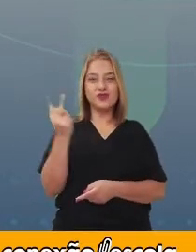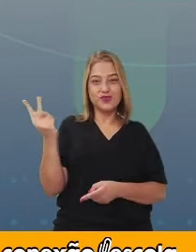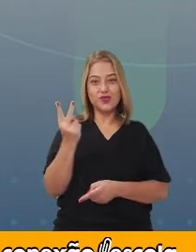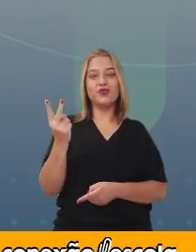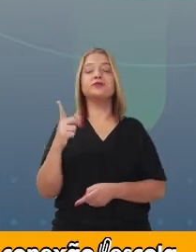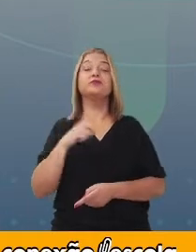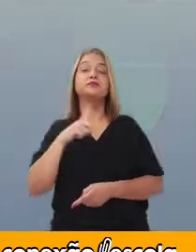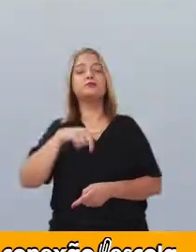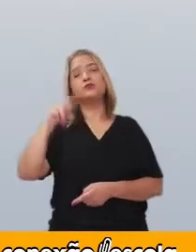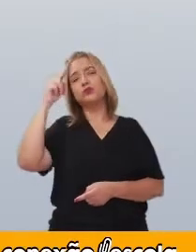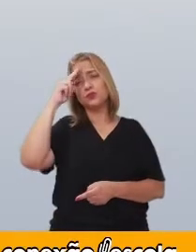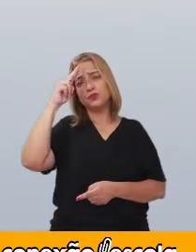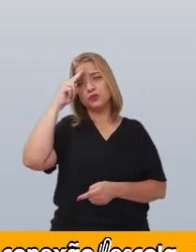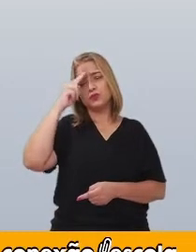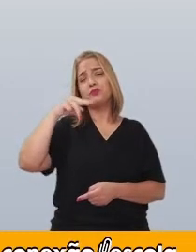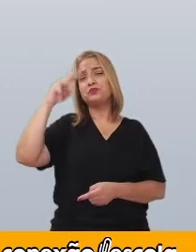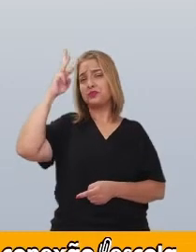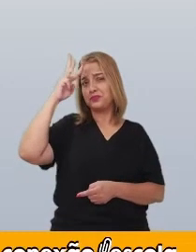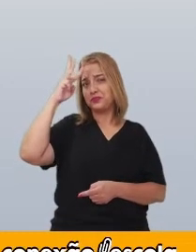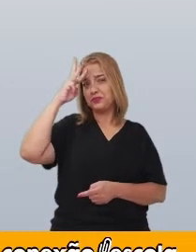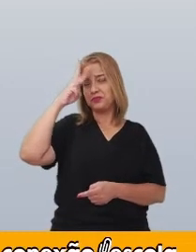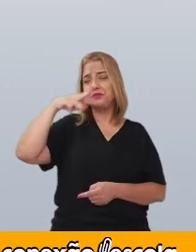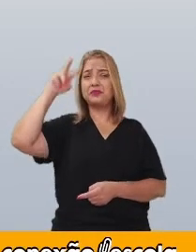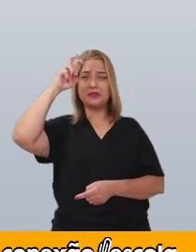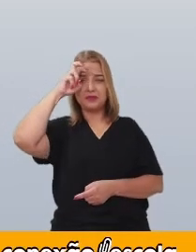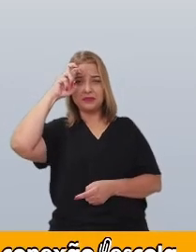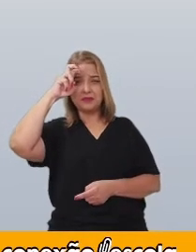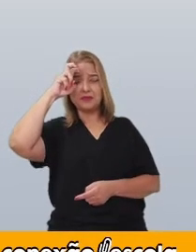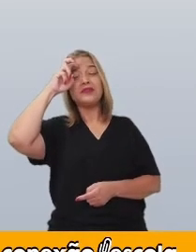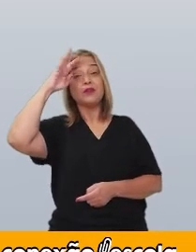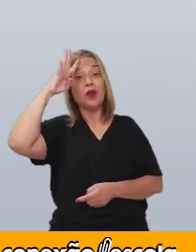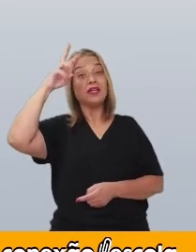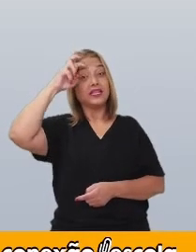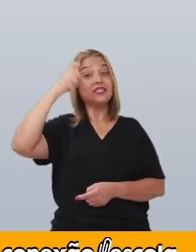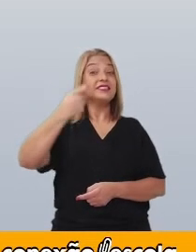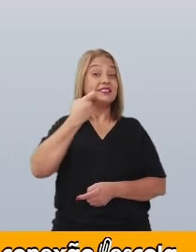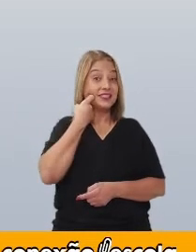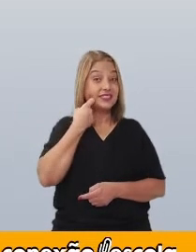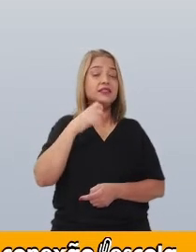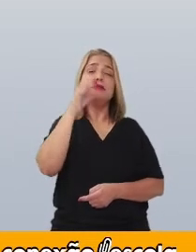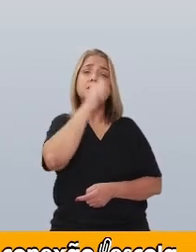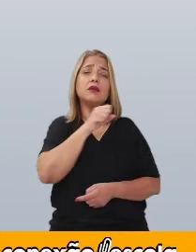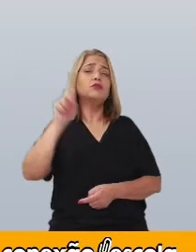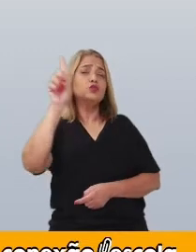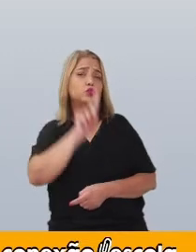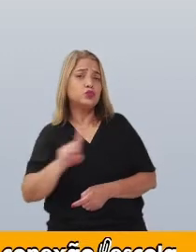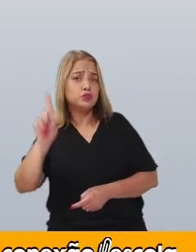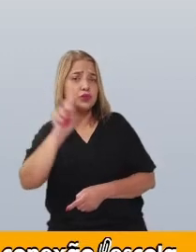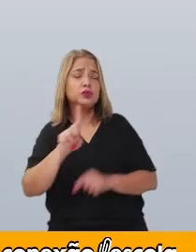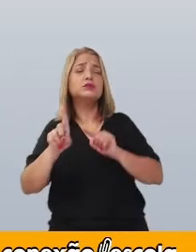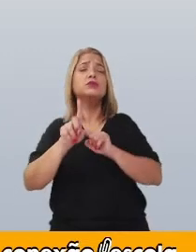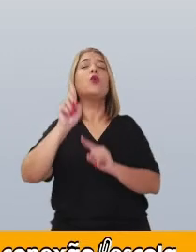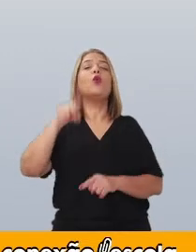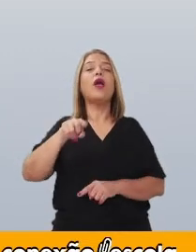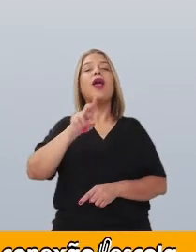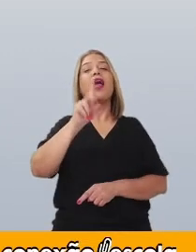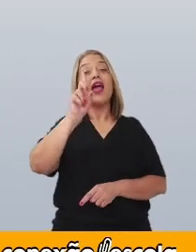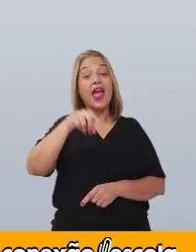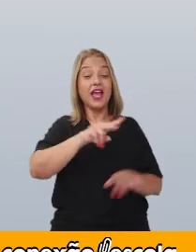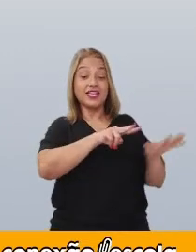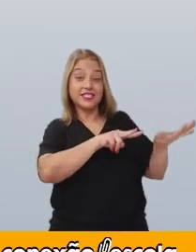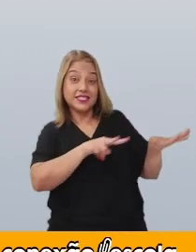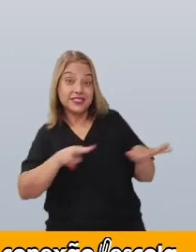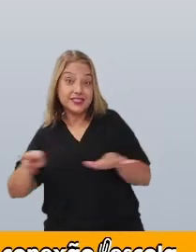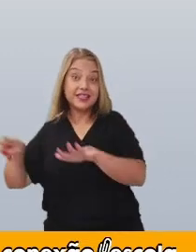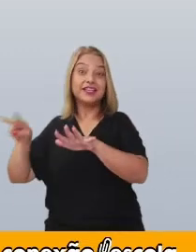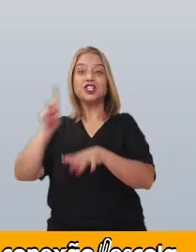Segunda-feira, terça-feira, quarta-feira, quinta-feira, sexta-feira, sábado e domingo são dias